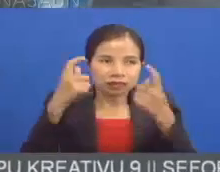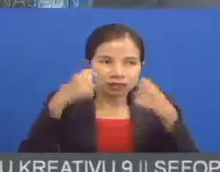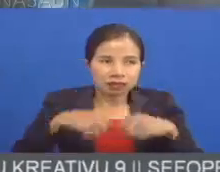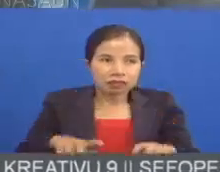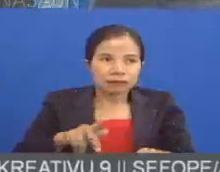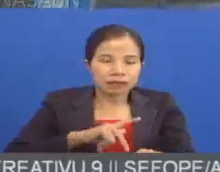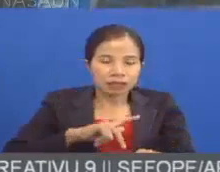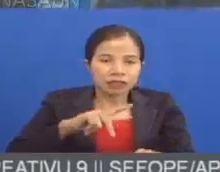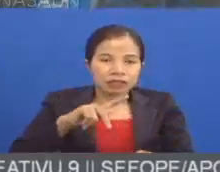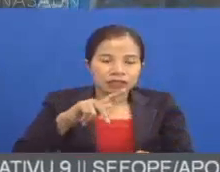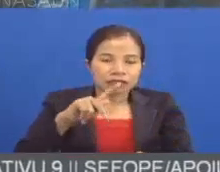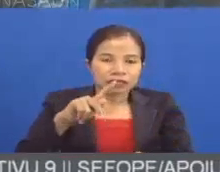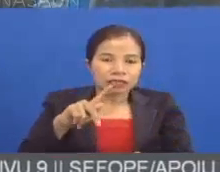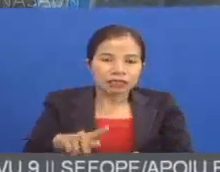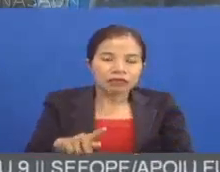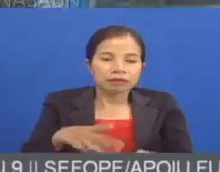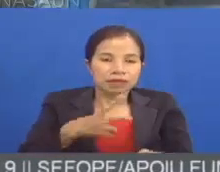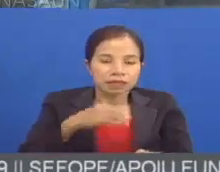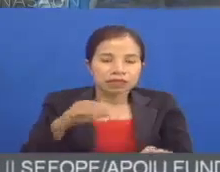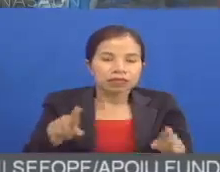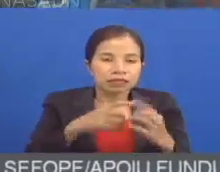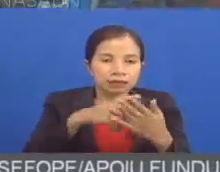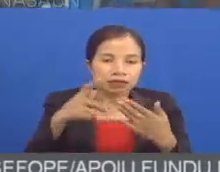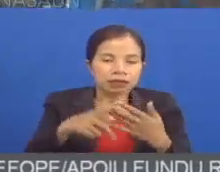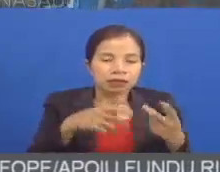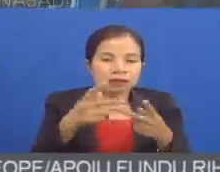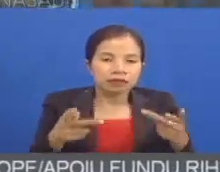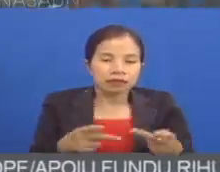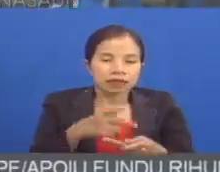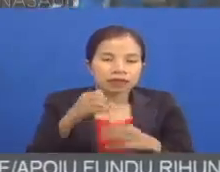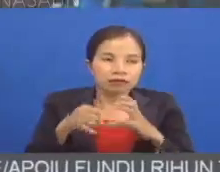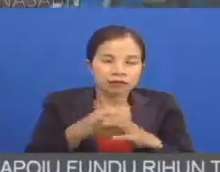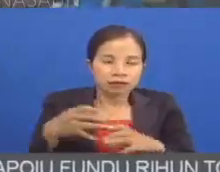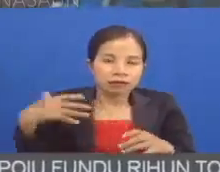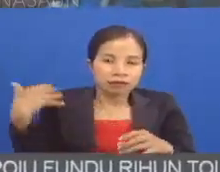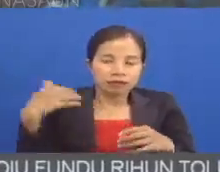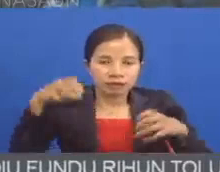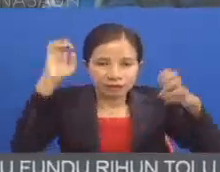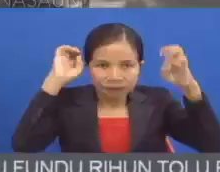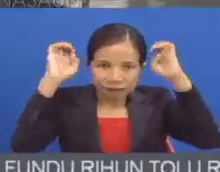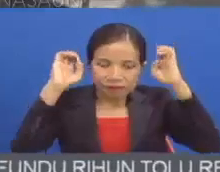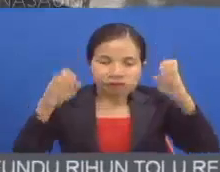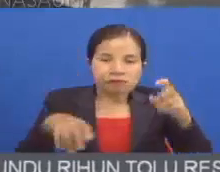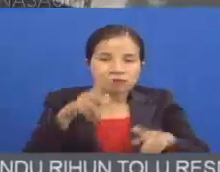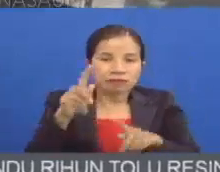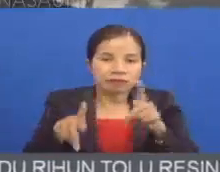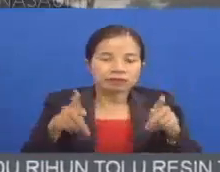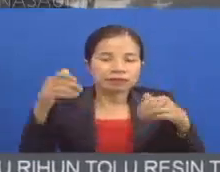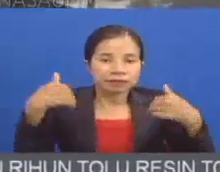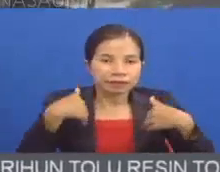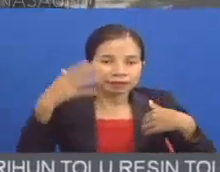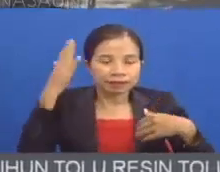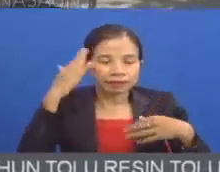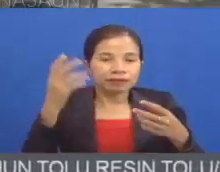kelapa dili, hanesan programa educação ambiental ida, nebe envolve juventude, onde educa comunidade, atu iha consciência